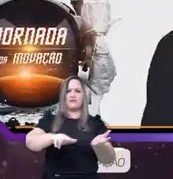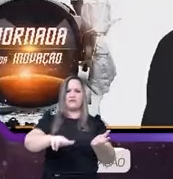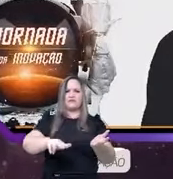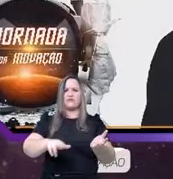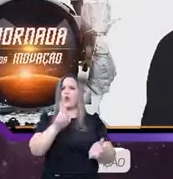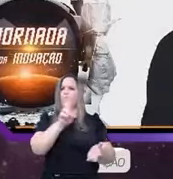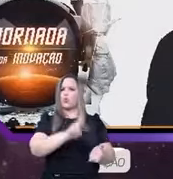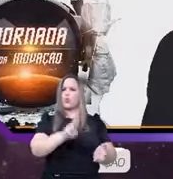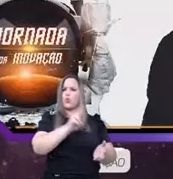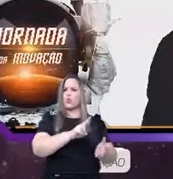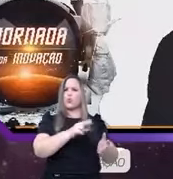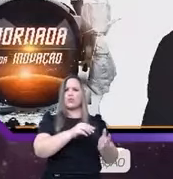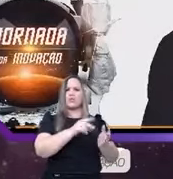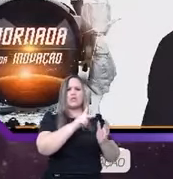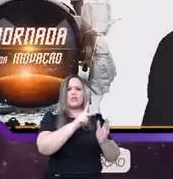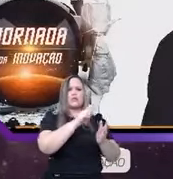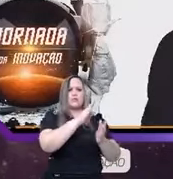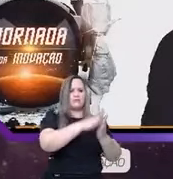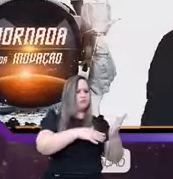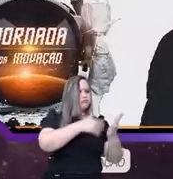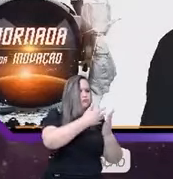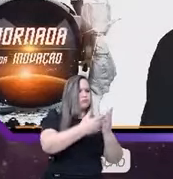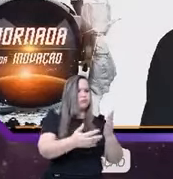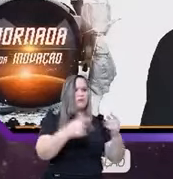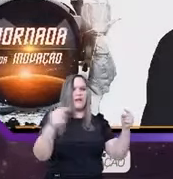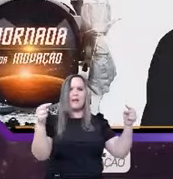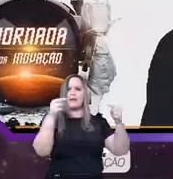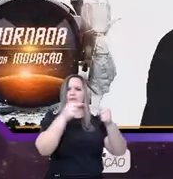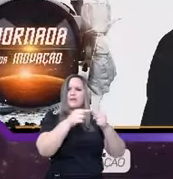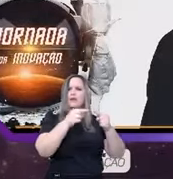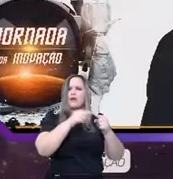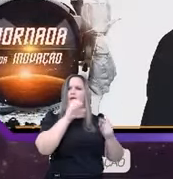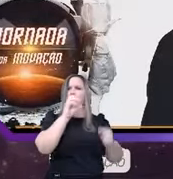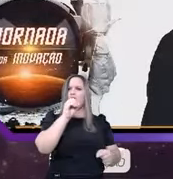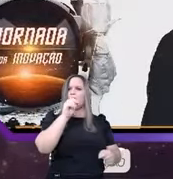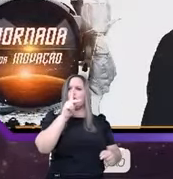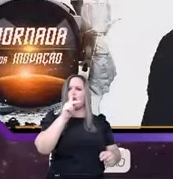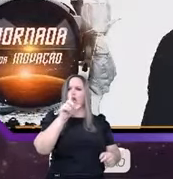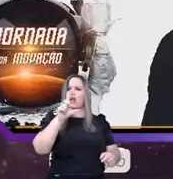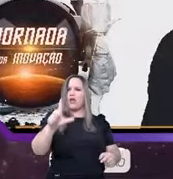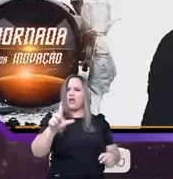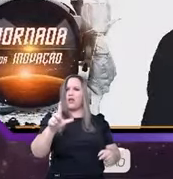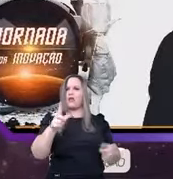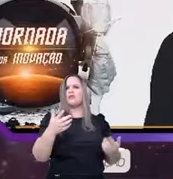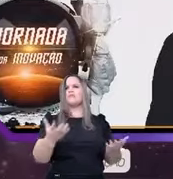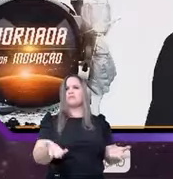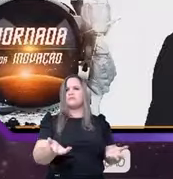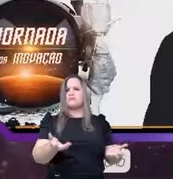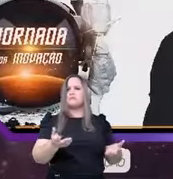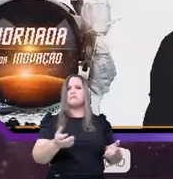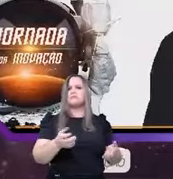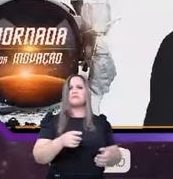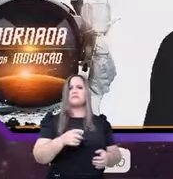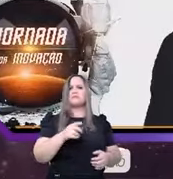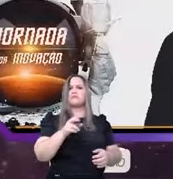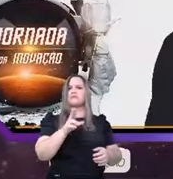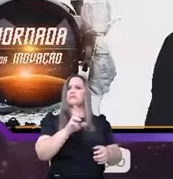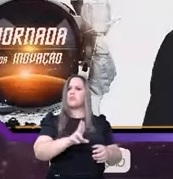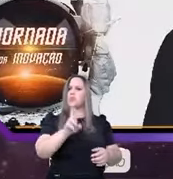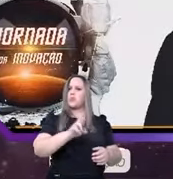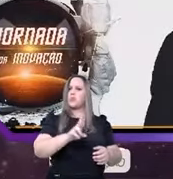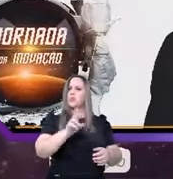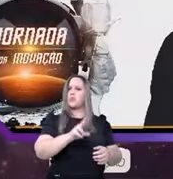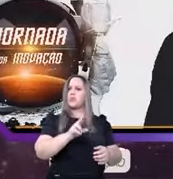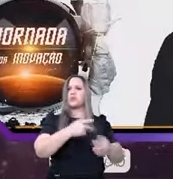o planejamento com a aplicação do chamado OKR, que são os Objective Key Results, objetivos, resultados,